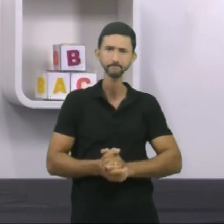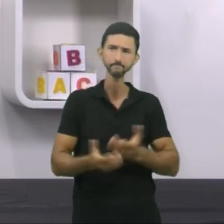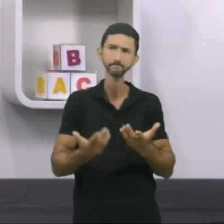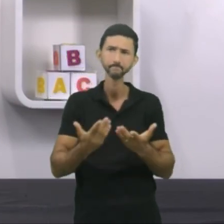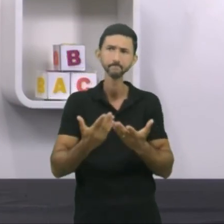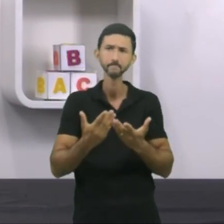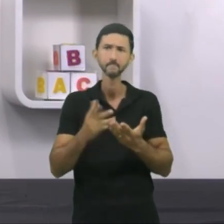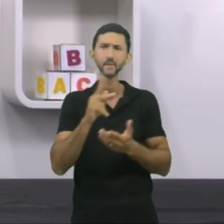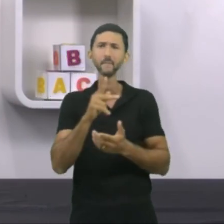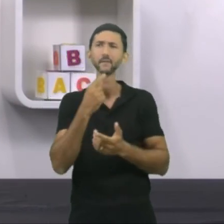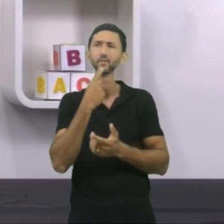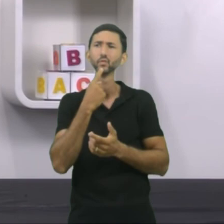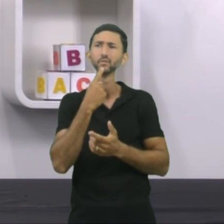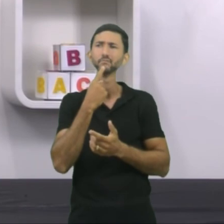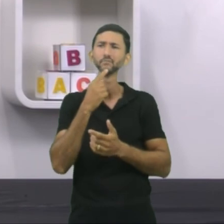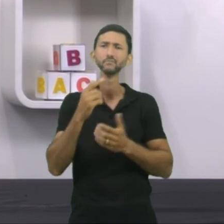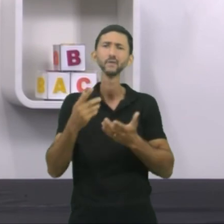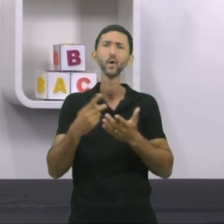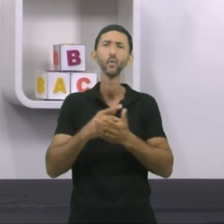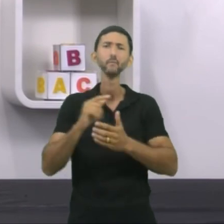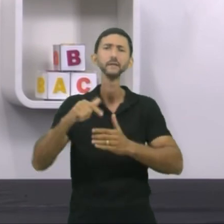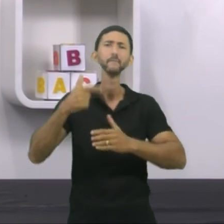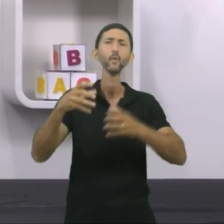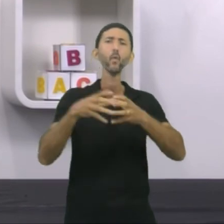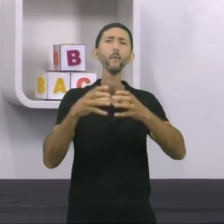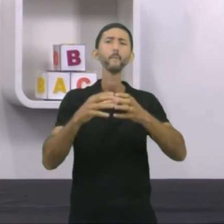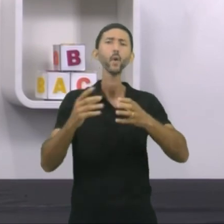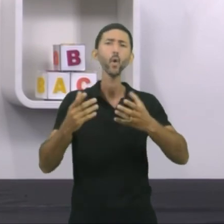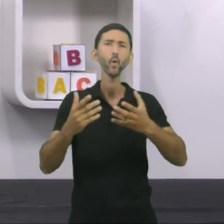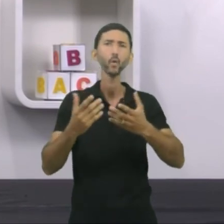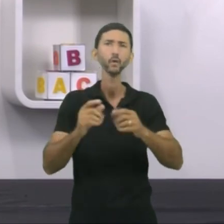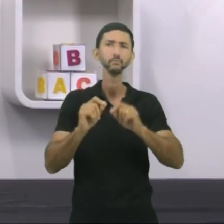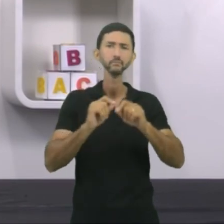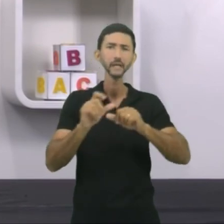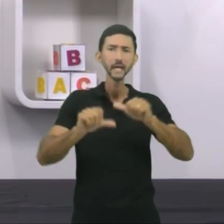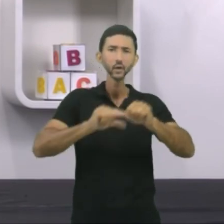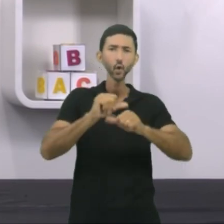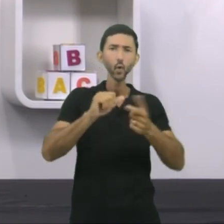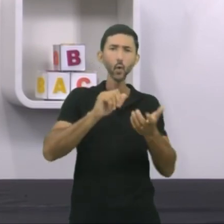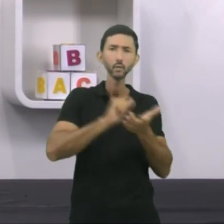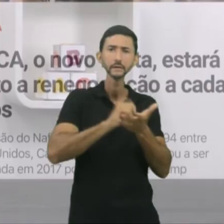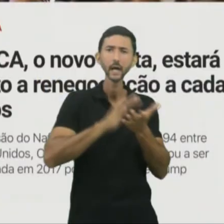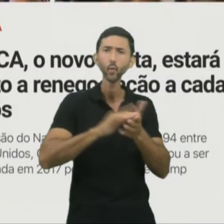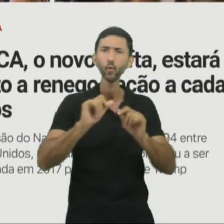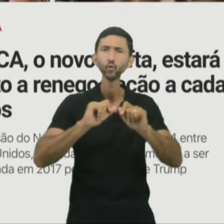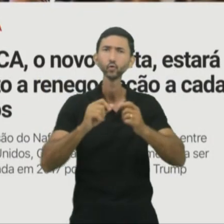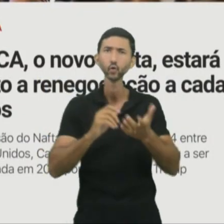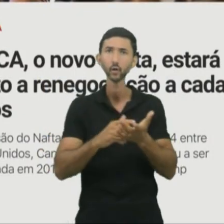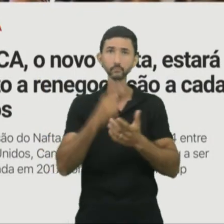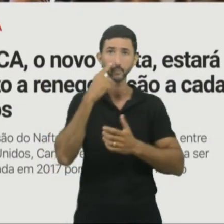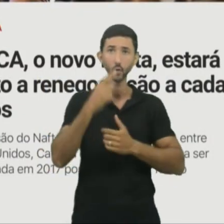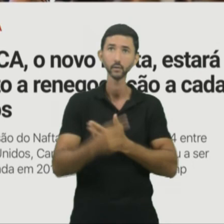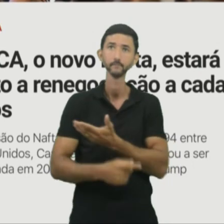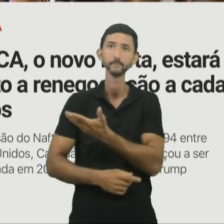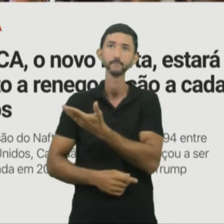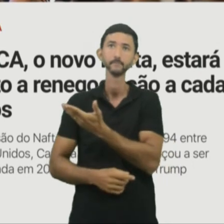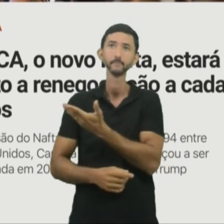Professor, o que vem depois do NAFTA? Eles substituíram o acordo, como vocês observam nesse